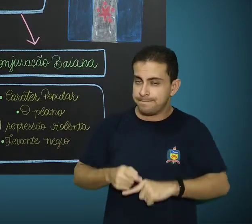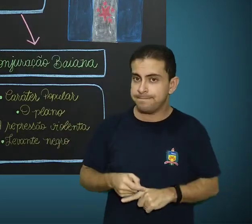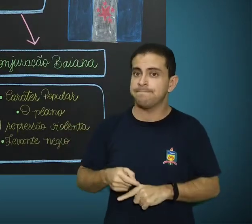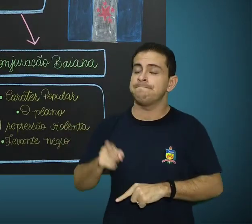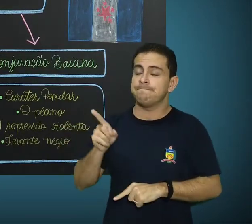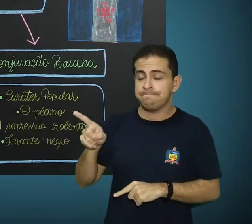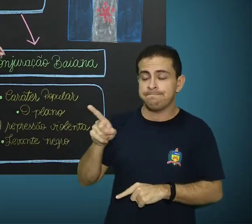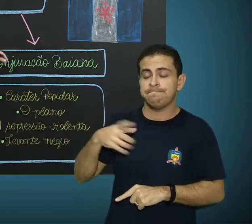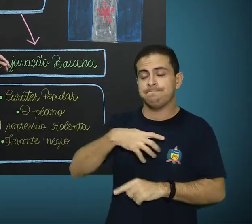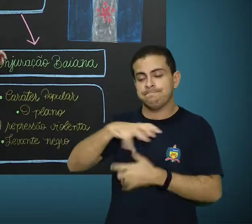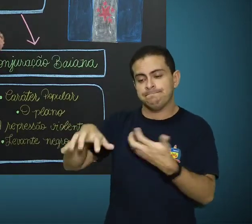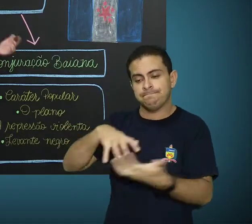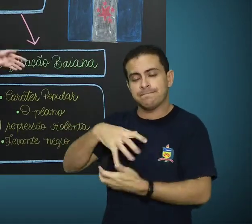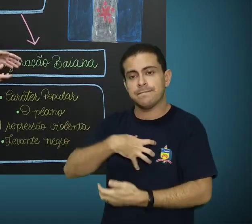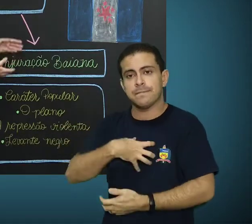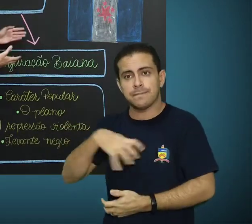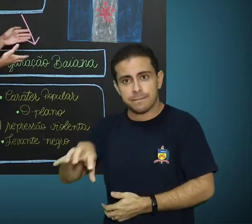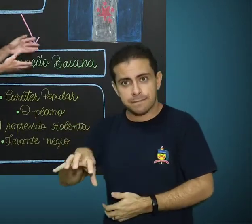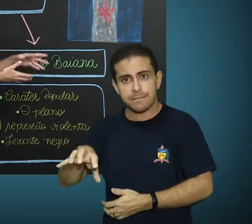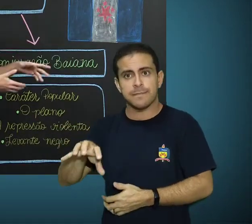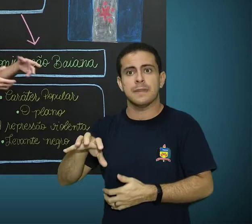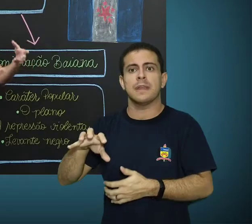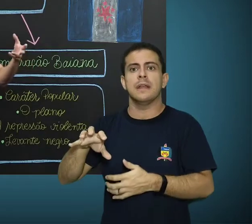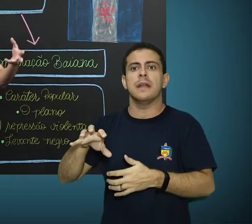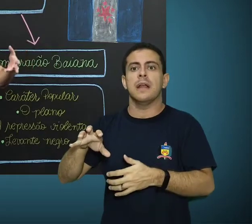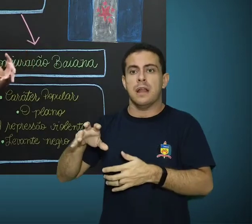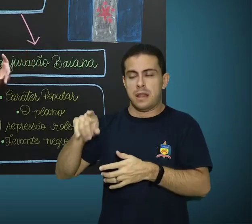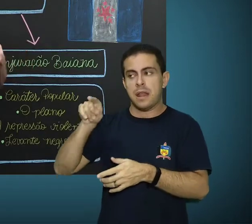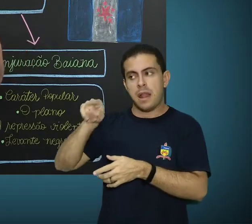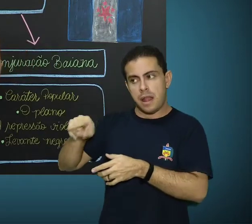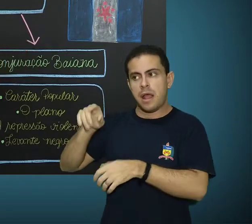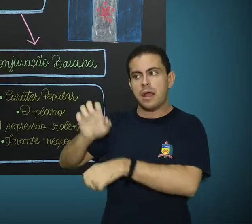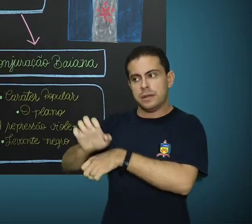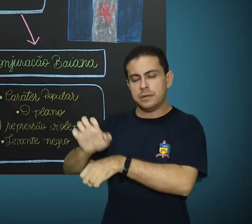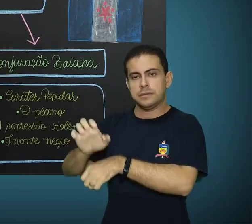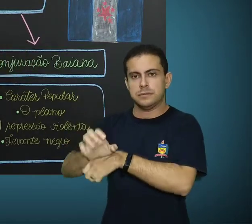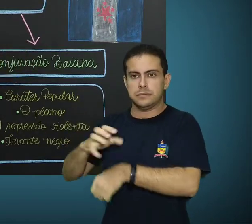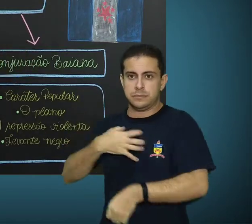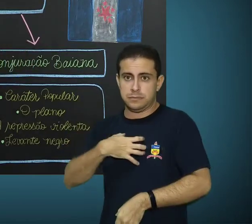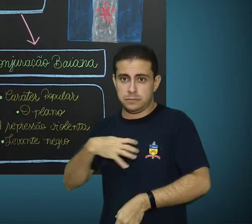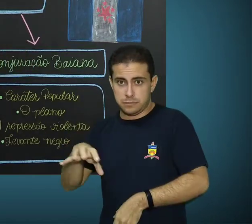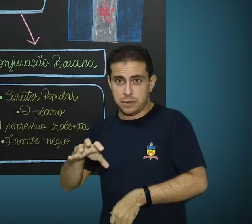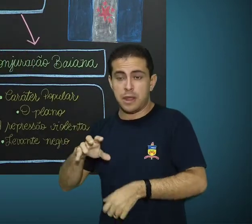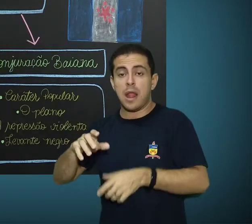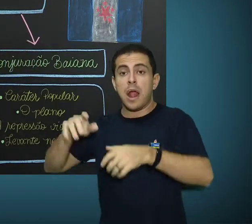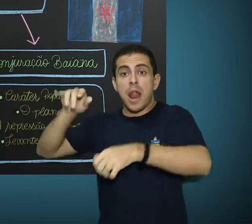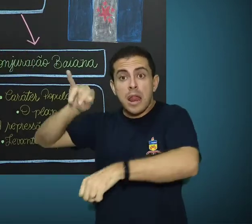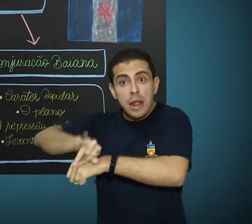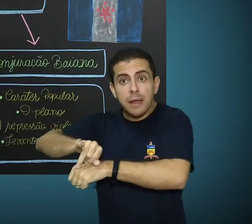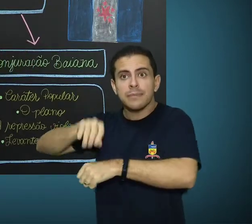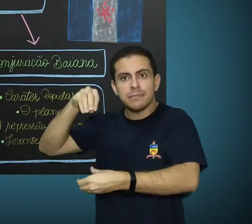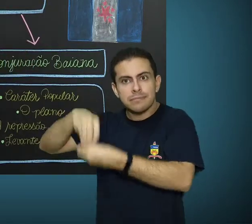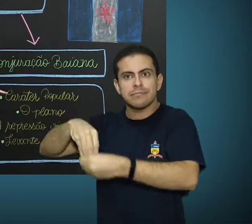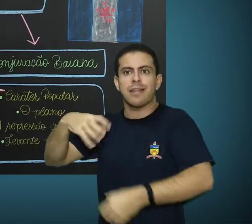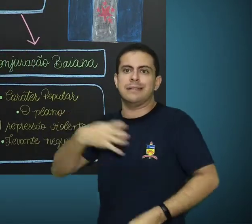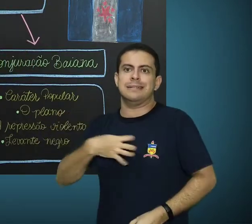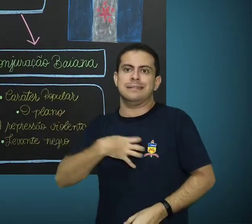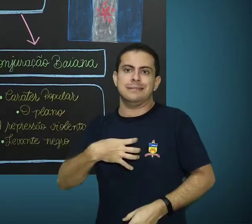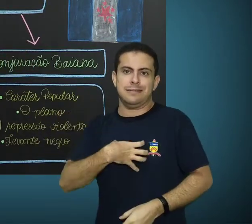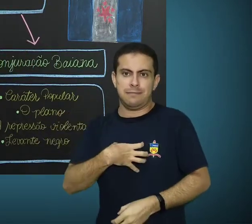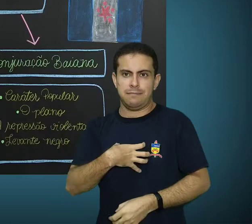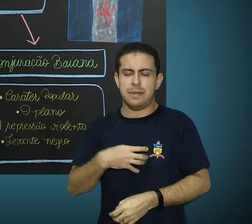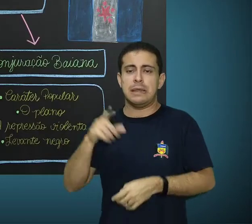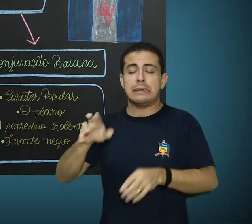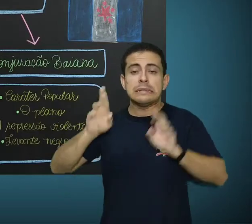Conjuração Baiana, diferente, aconteceu em outro lugar, lá onde hoje seria o estado da Bahia, mais especificamente na cidade de Salvador. E a